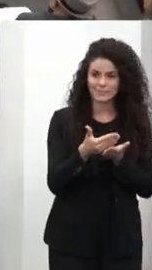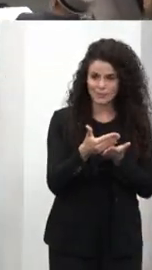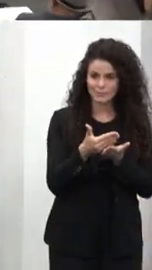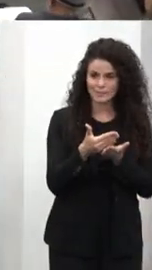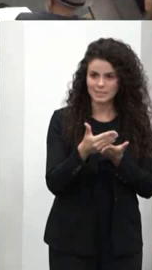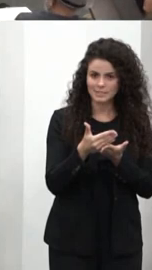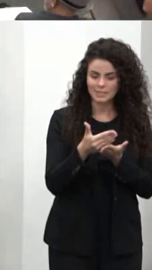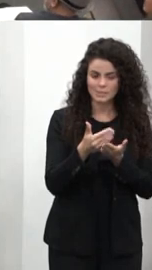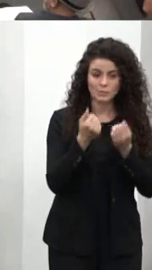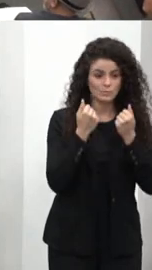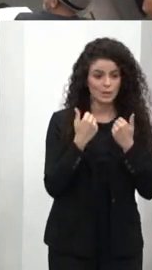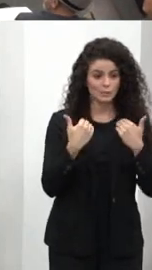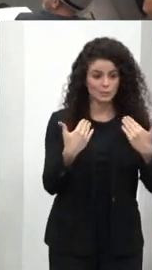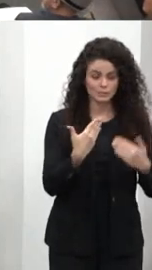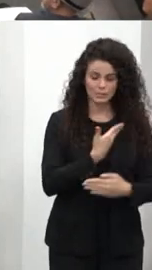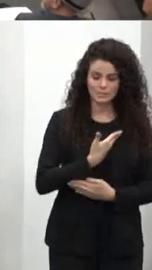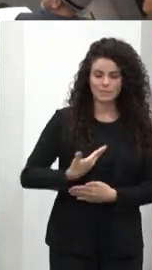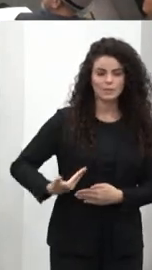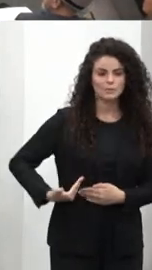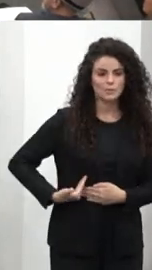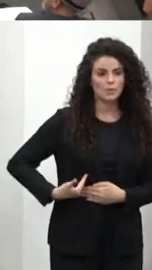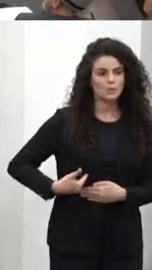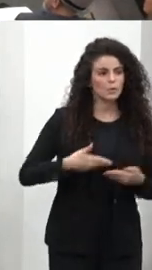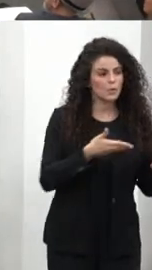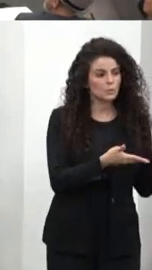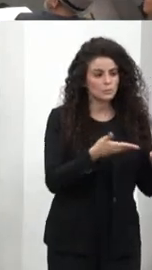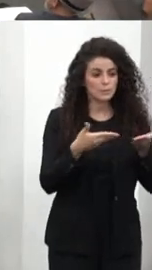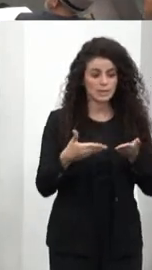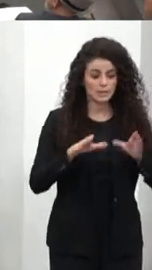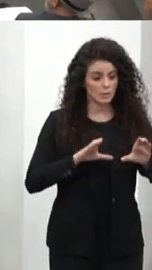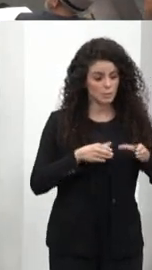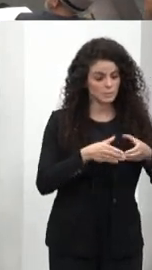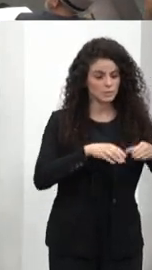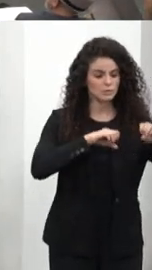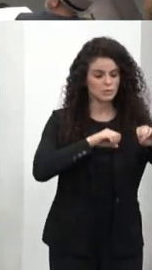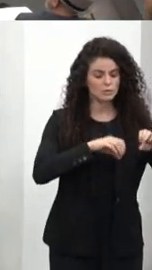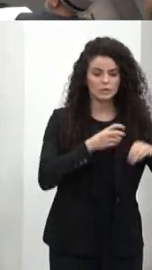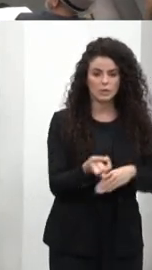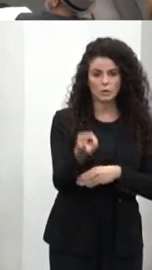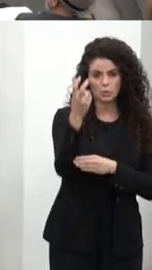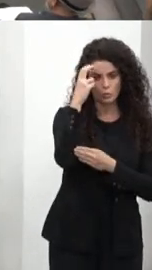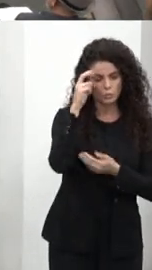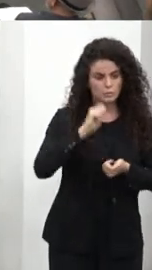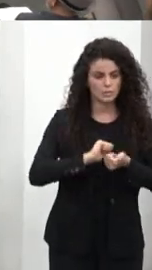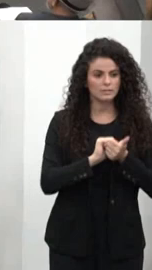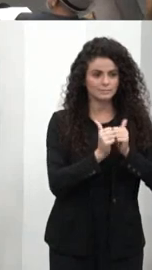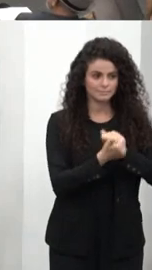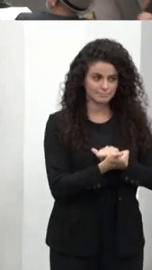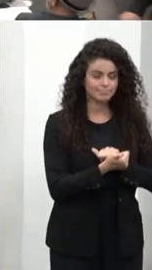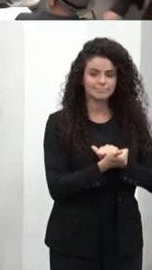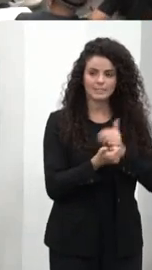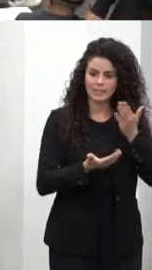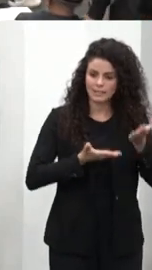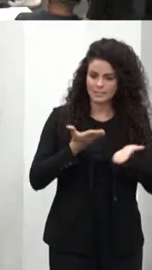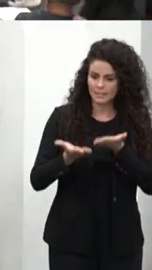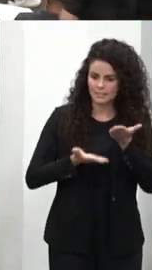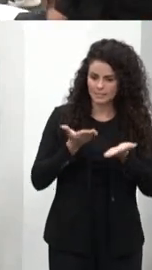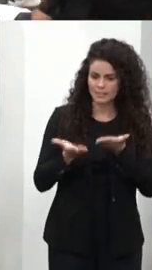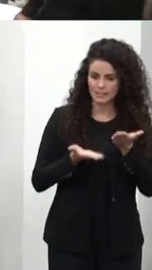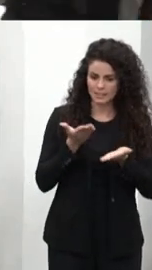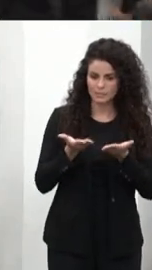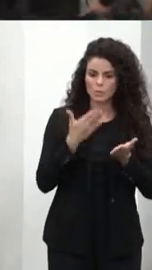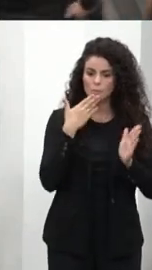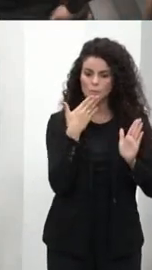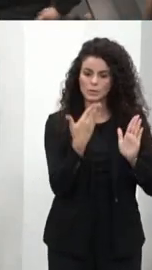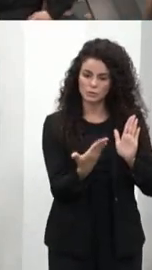audiência pública convocada pela comissão de educação cultura e desporto atendendo requerimento do